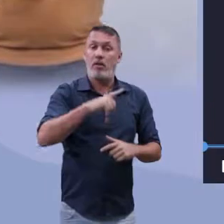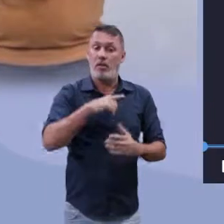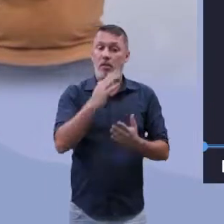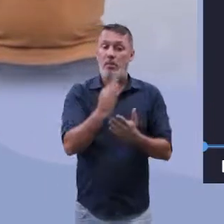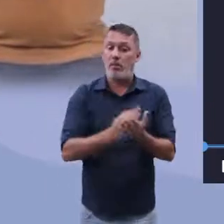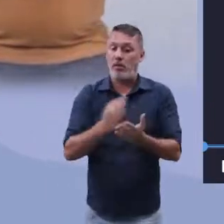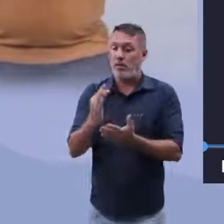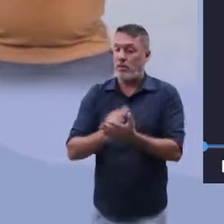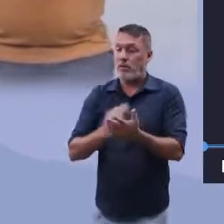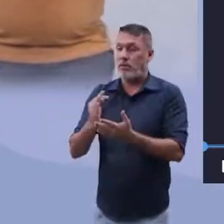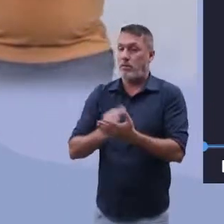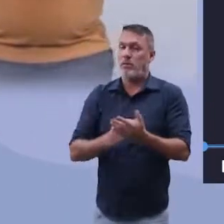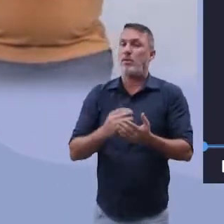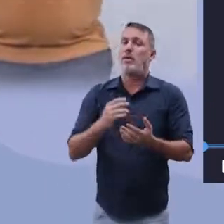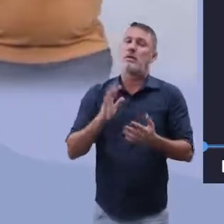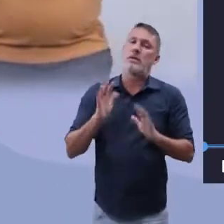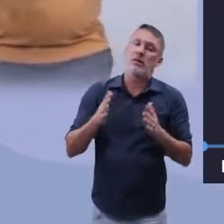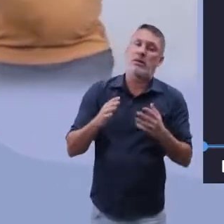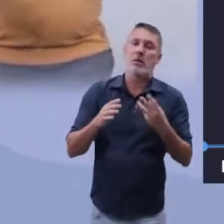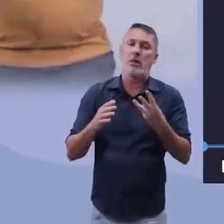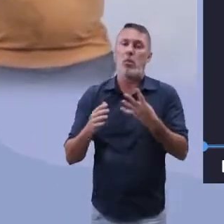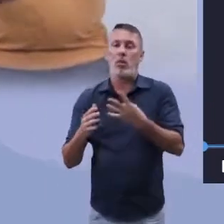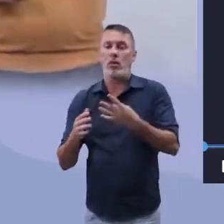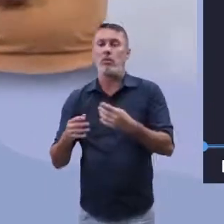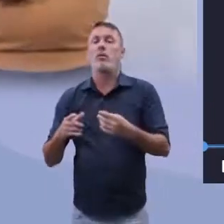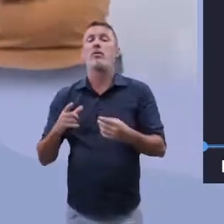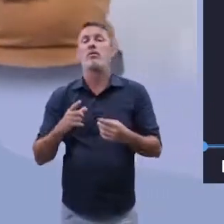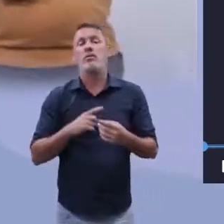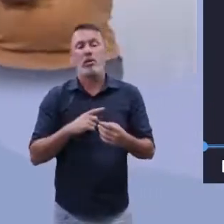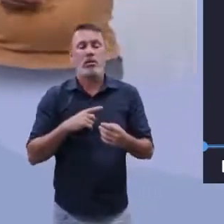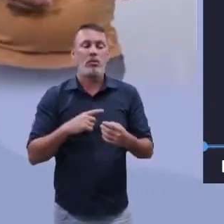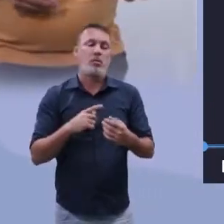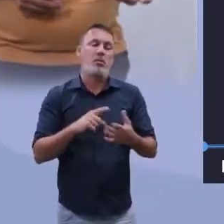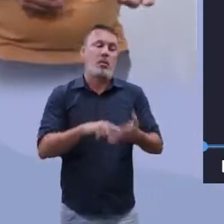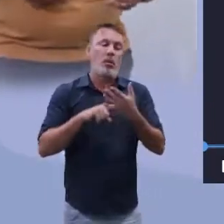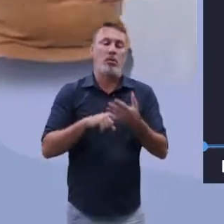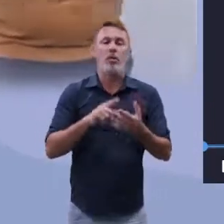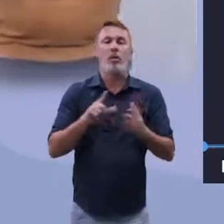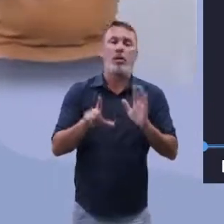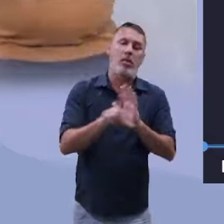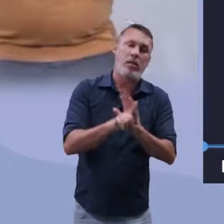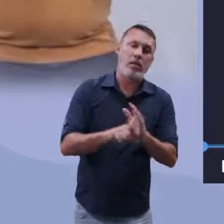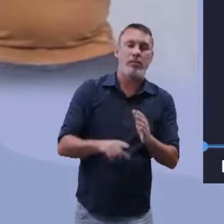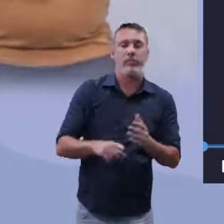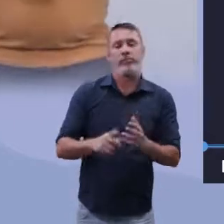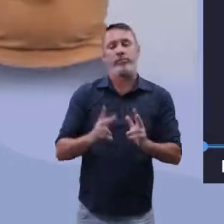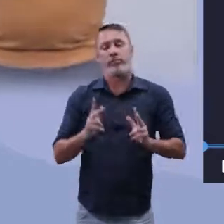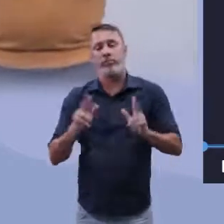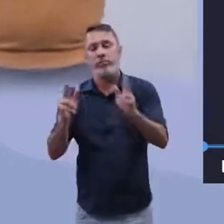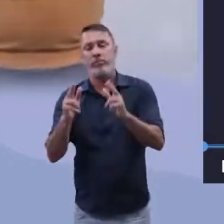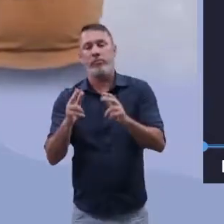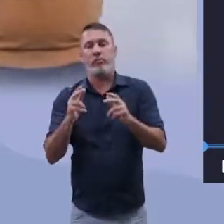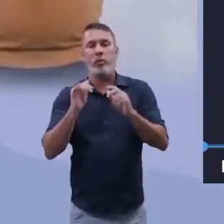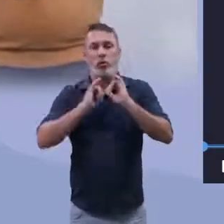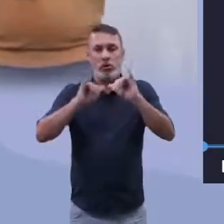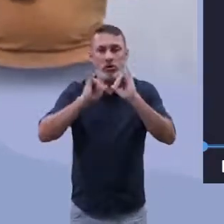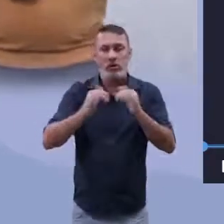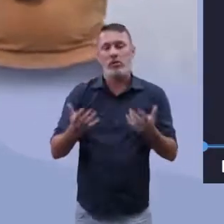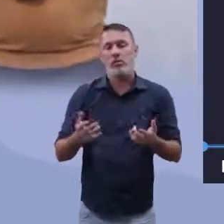4 textos. 3 textos verbais, uma lei, alguma notícia, um recorte de uma